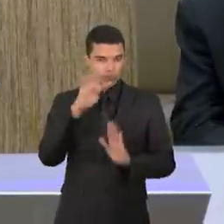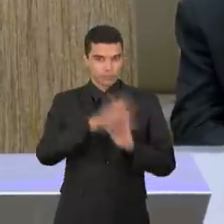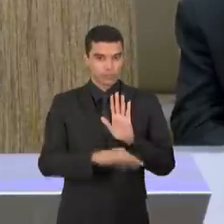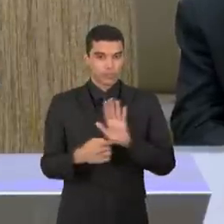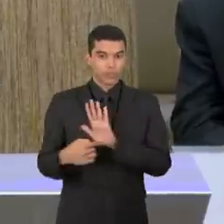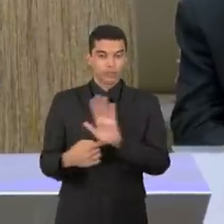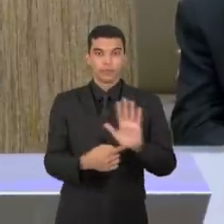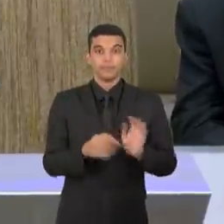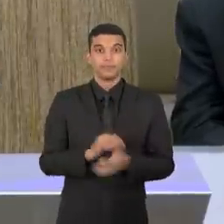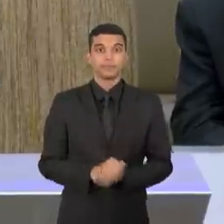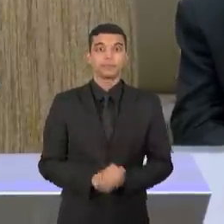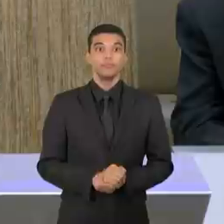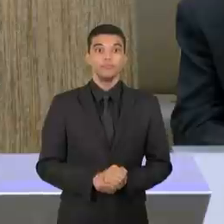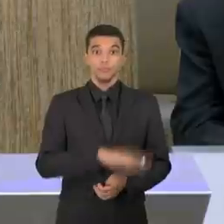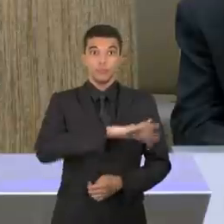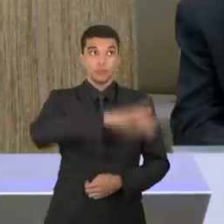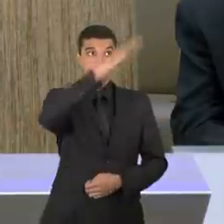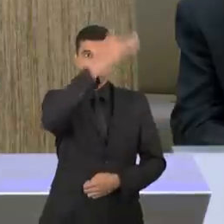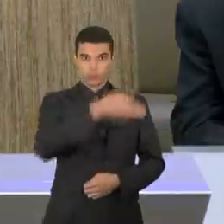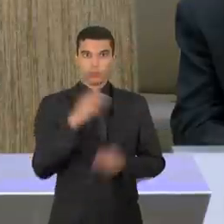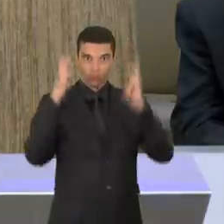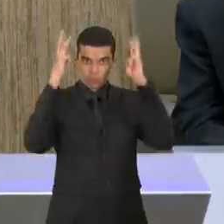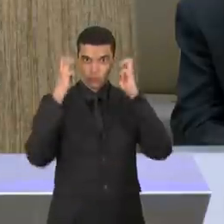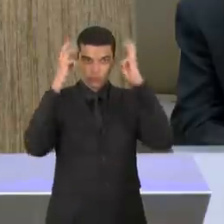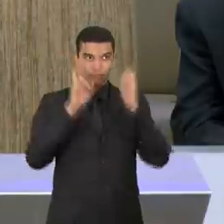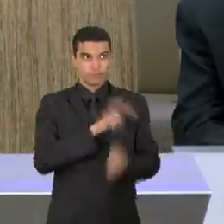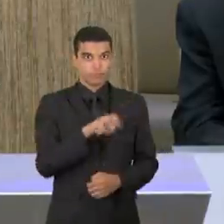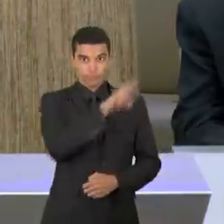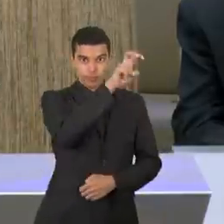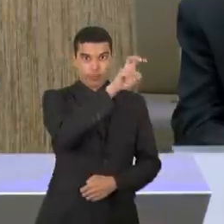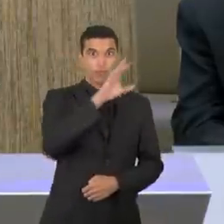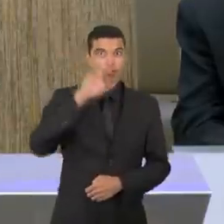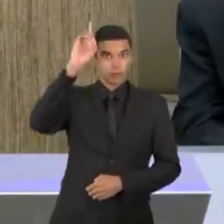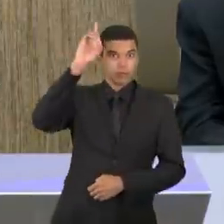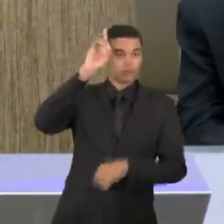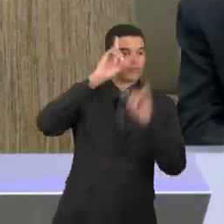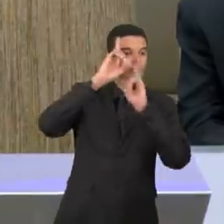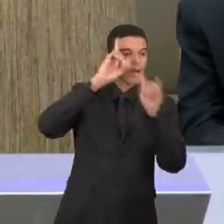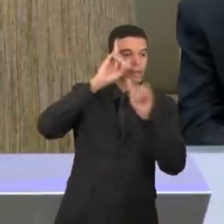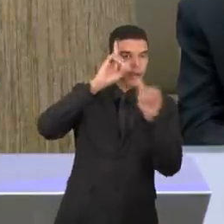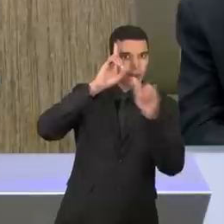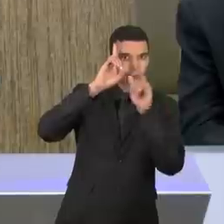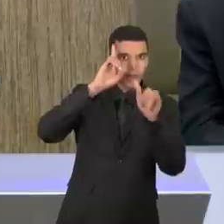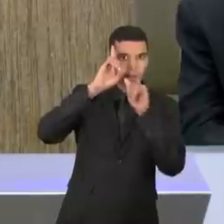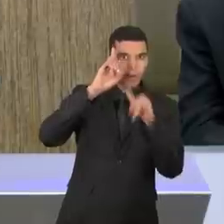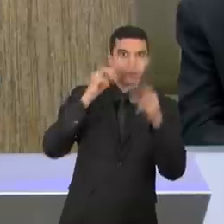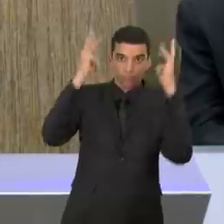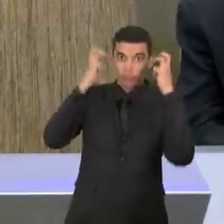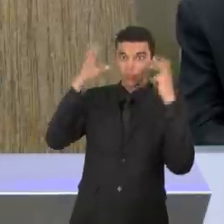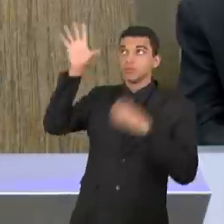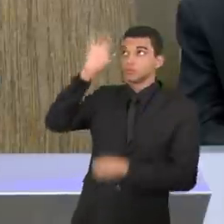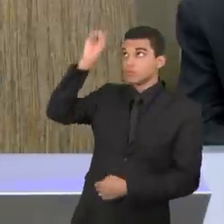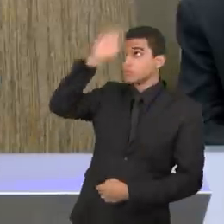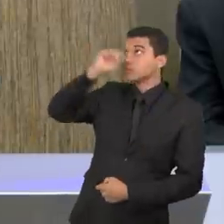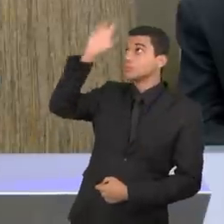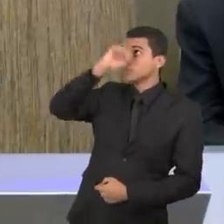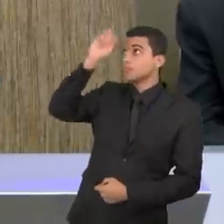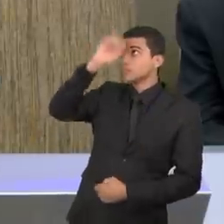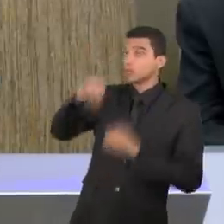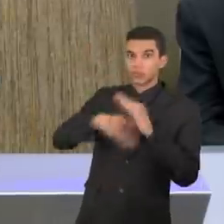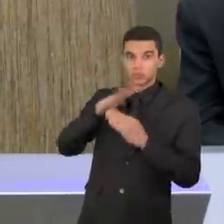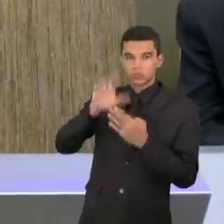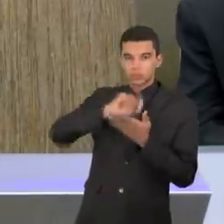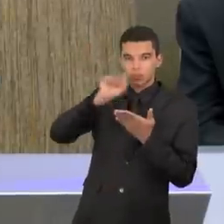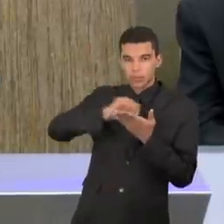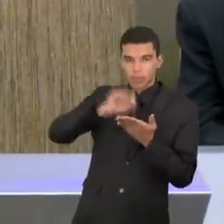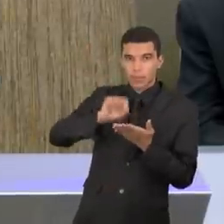ao povo todas as palavras do Senhor, e todos os estatutos, então o povo